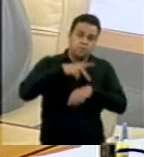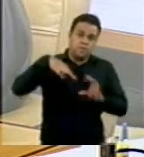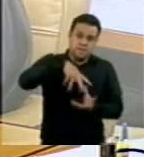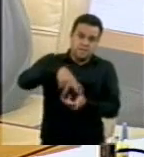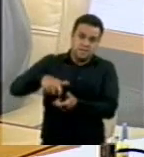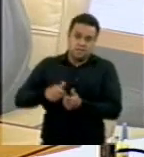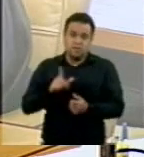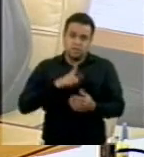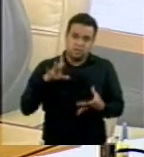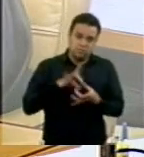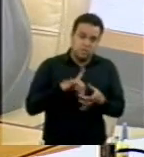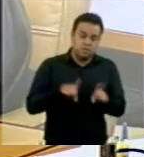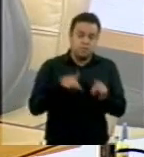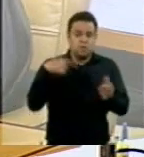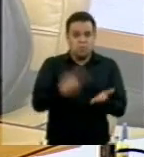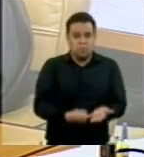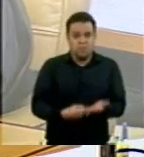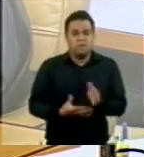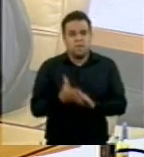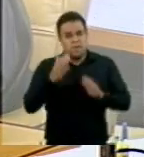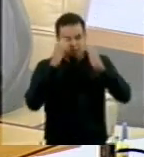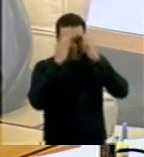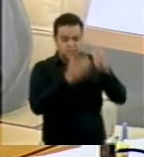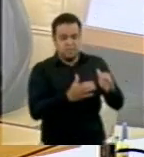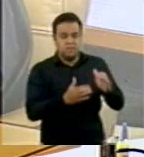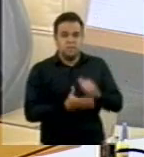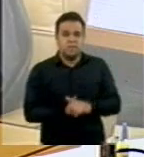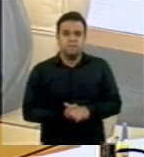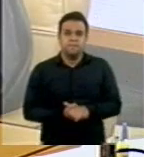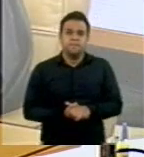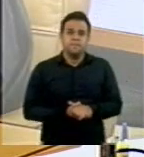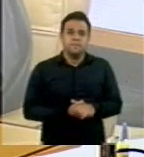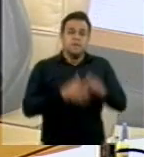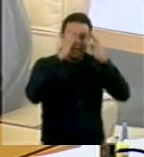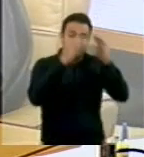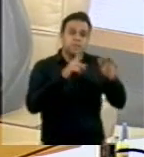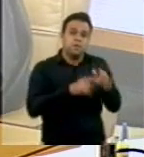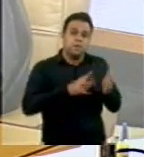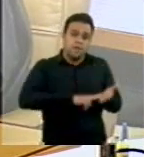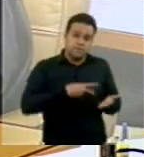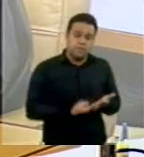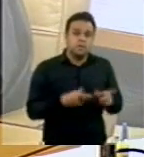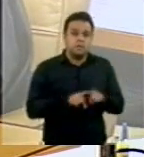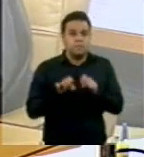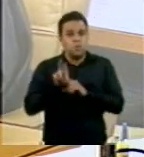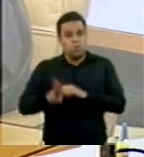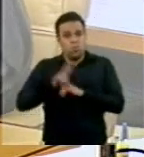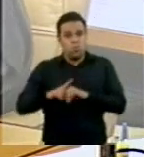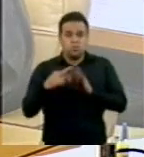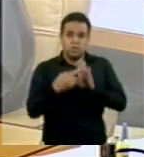e comprometido a respeitá-los na interpretação e aplicação das